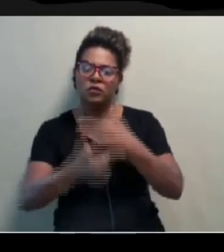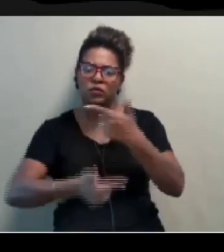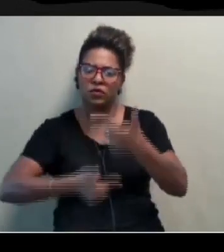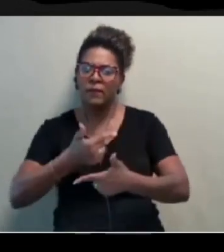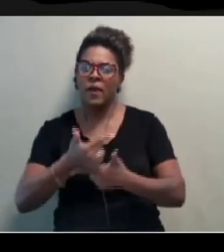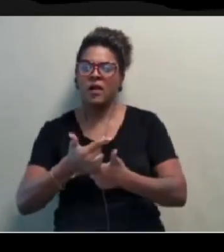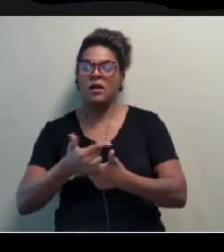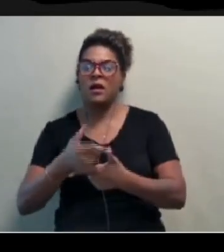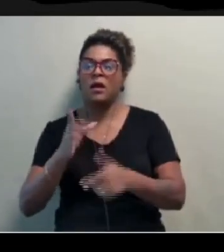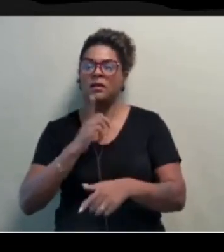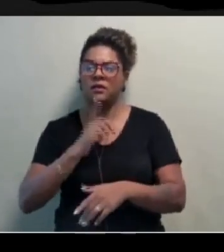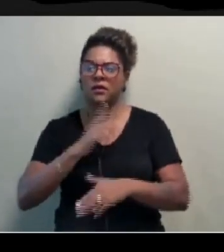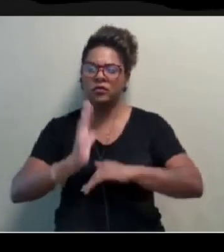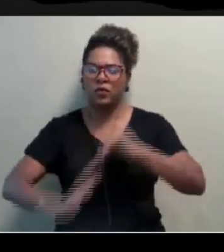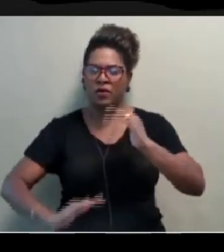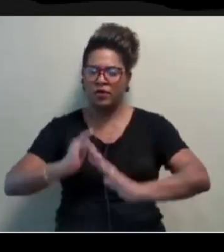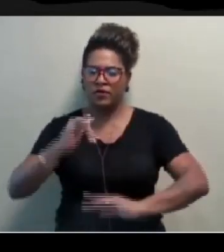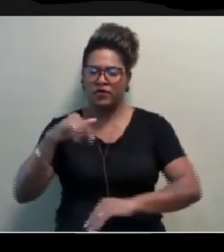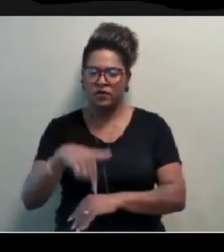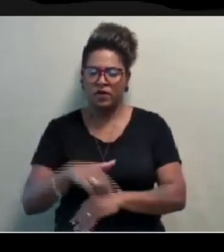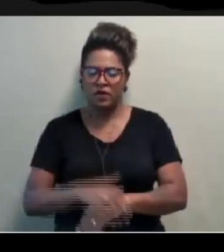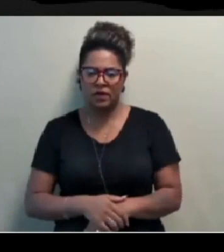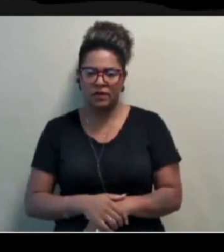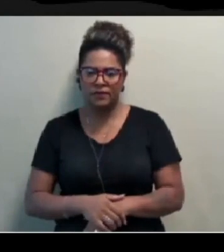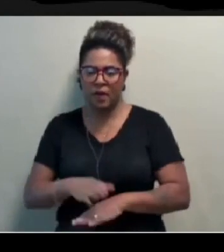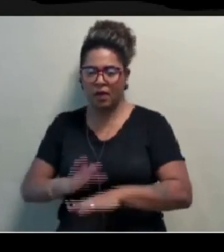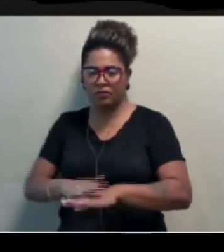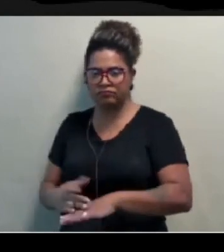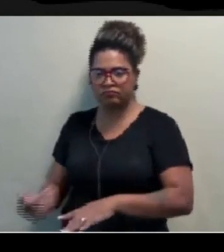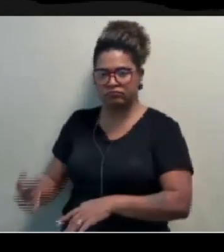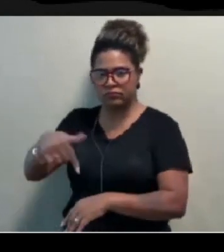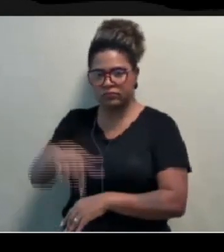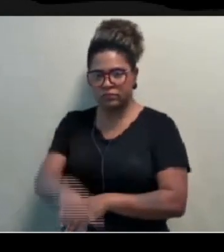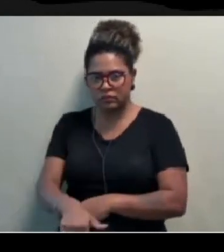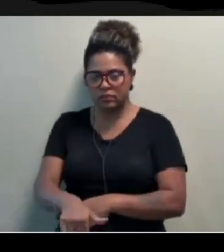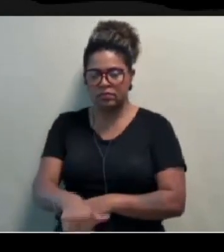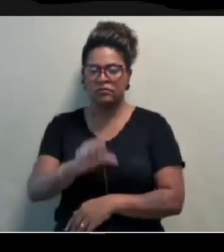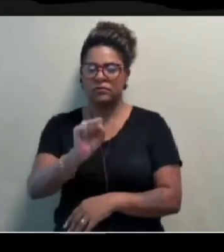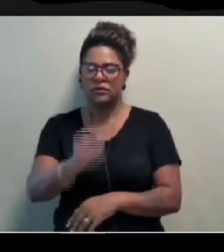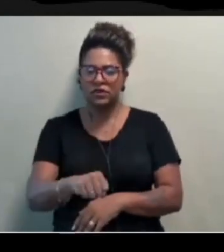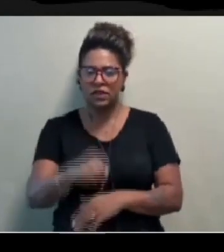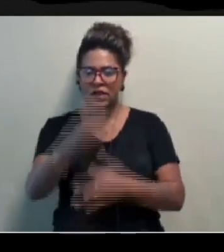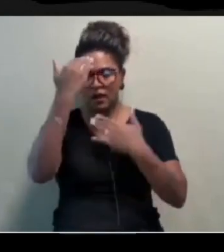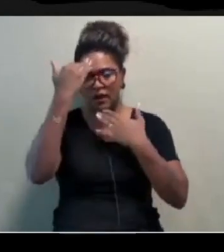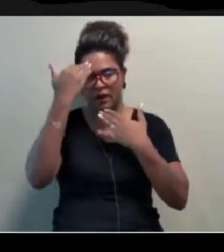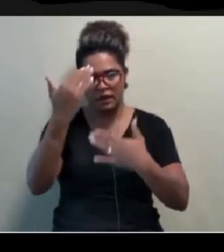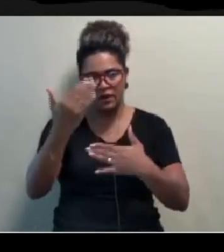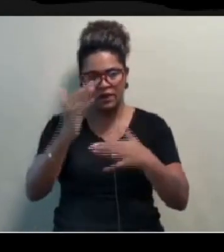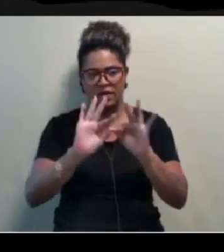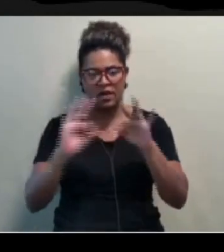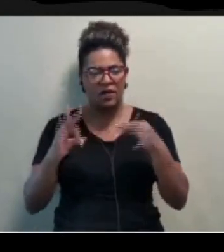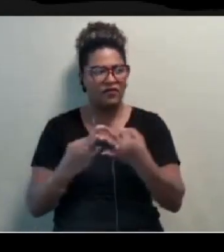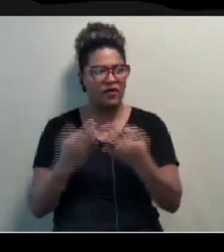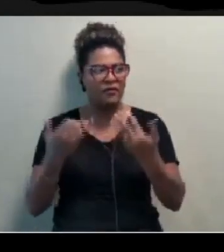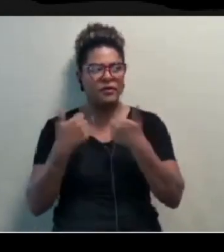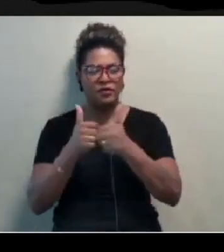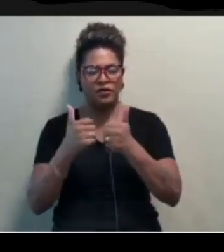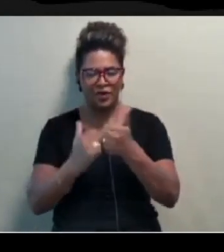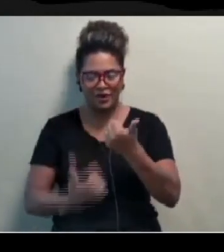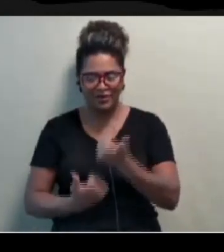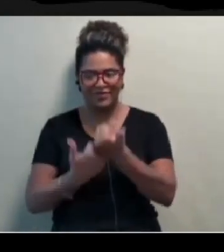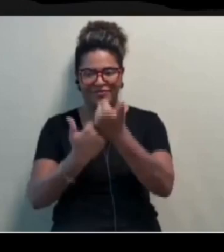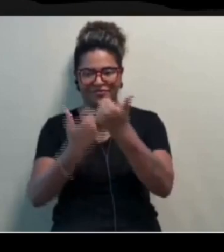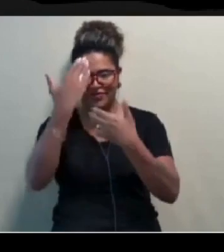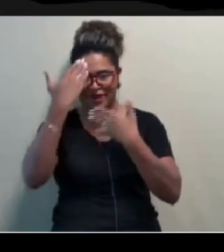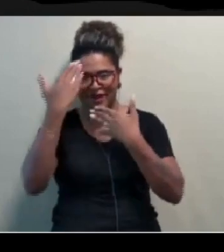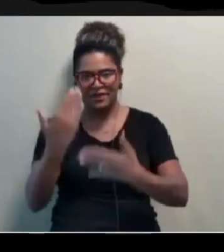nossa profissão. Eu venho aqui, Lamelo, em nome da nossa família Suplementar, para te agradecer. Muito obrigado,